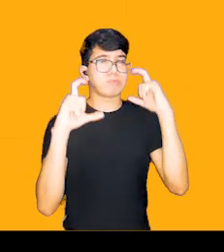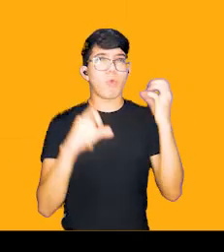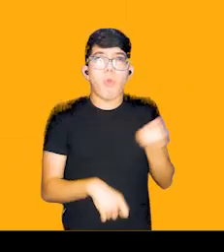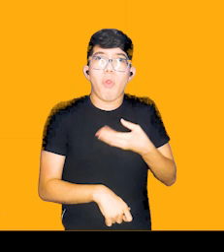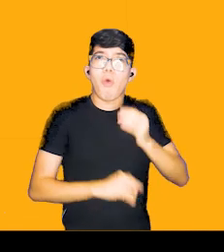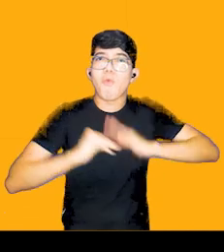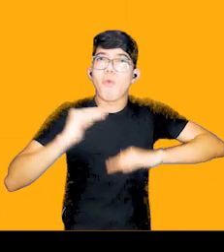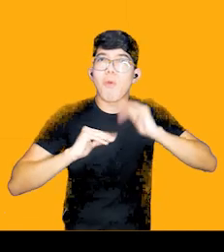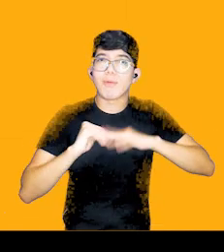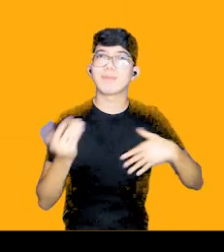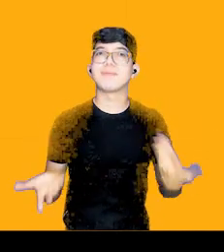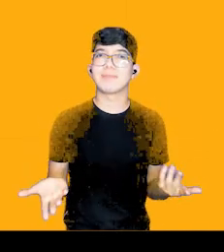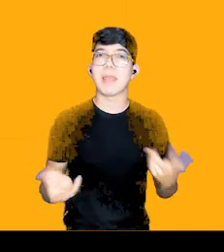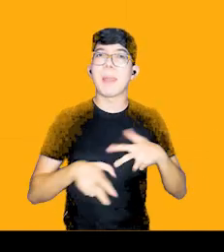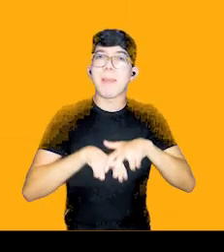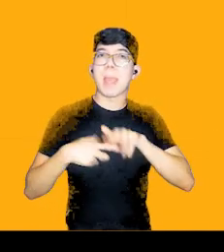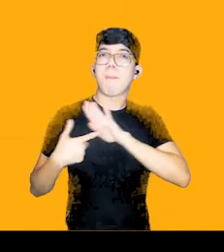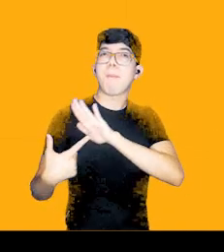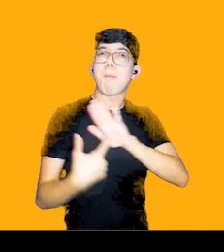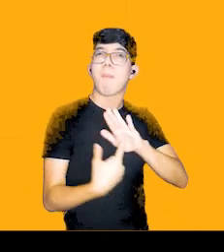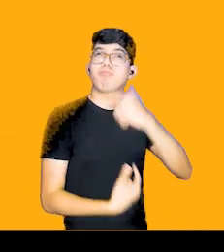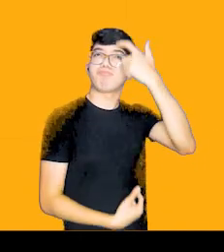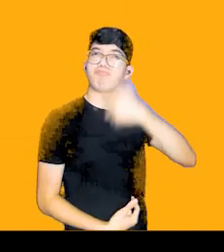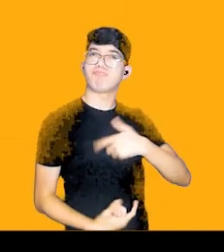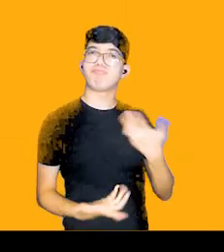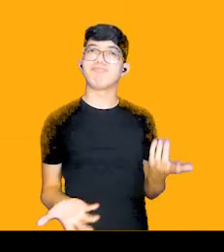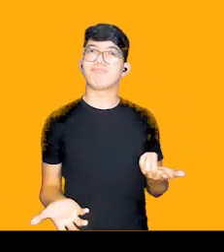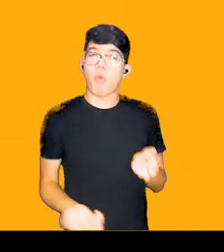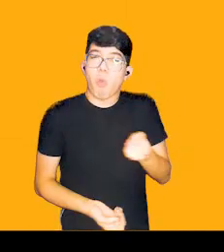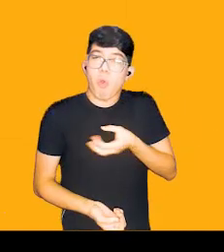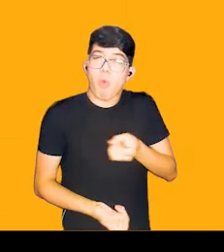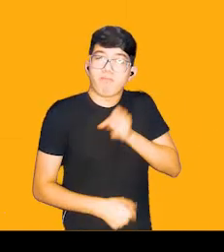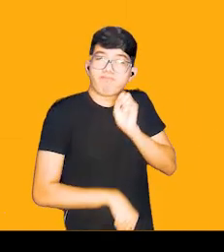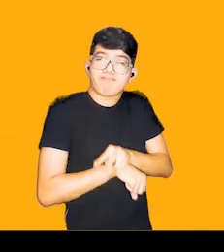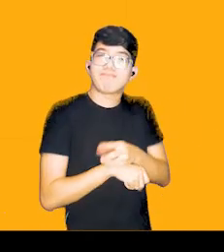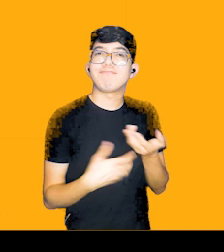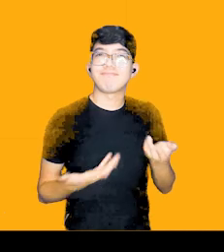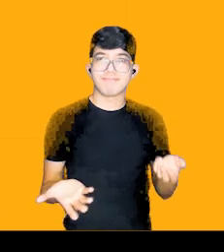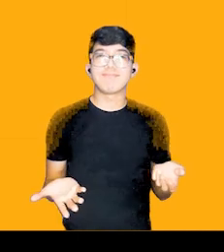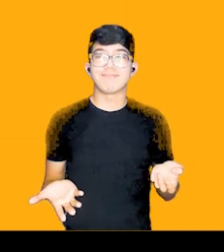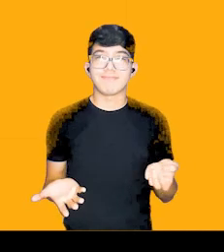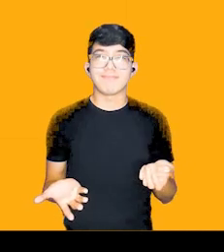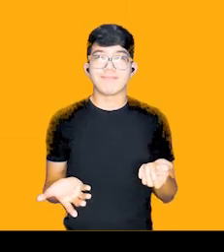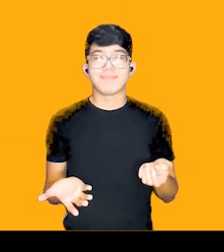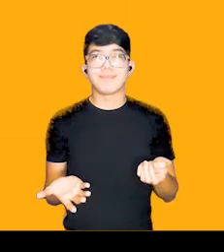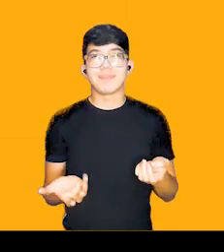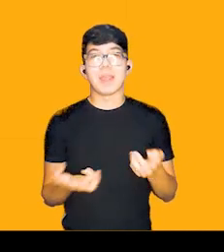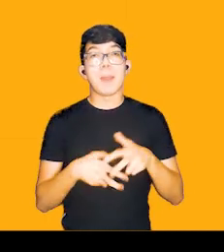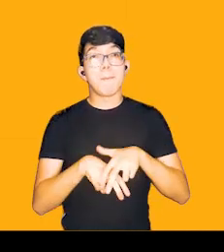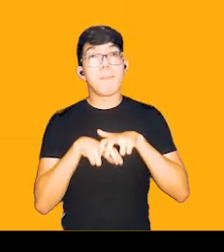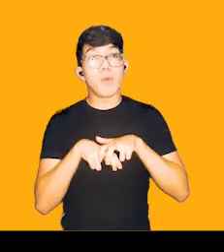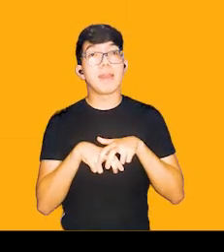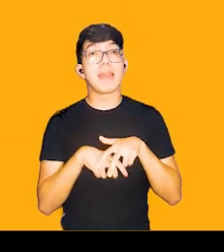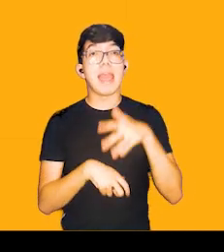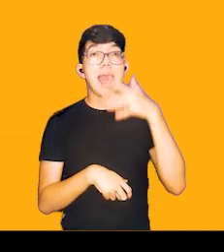sendo uma espécie de vitrine do meu olhar, né? Uma coisa assim, pô, chegou uma pessoa nova. Então acho que todo mundo